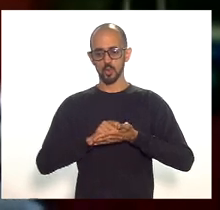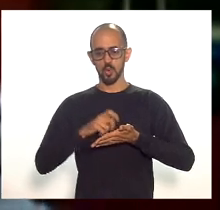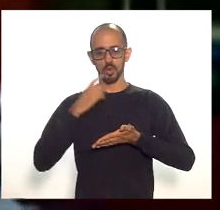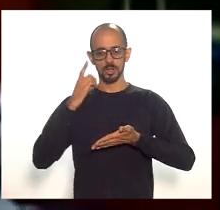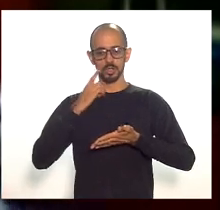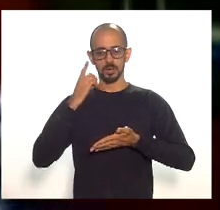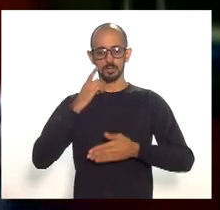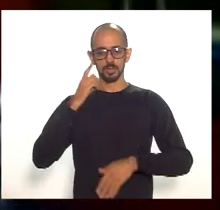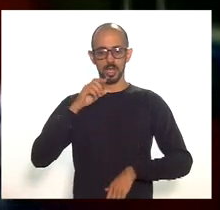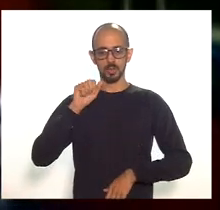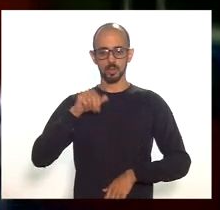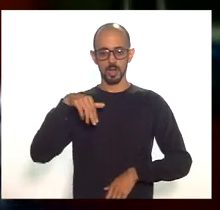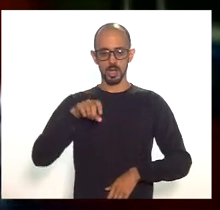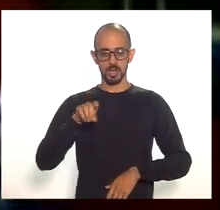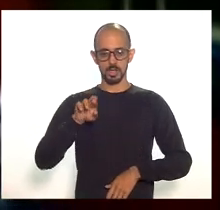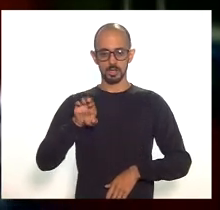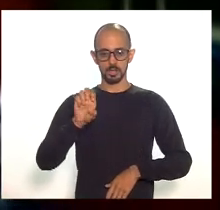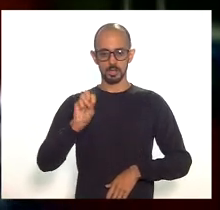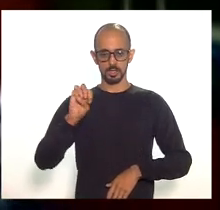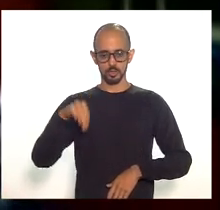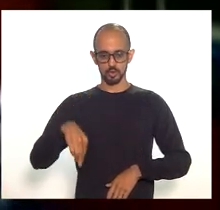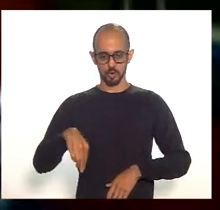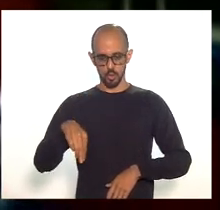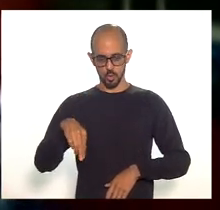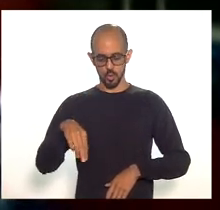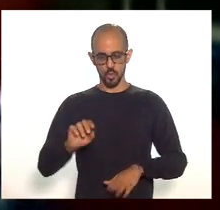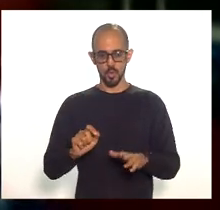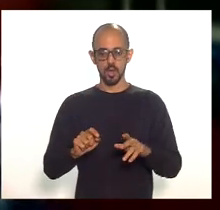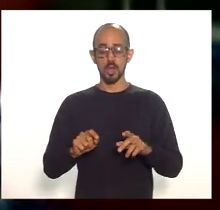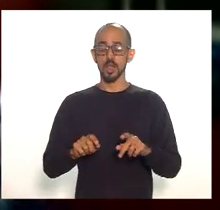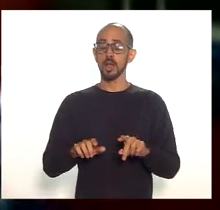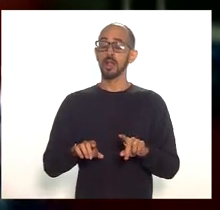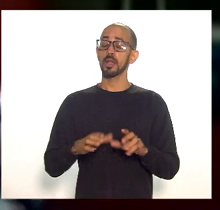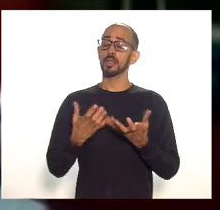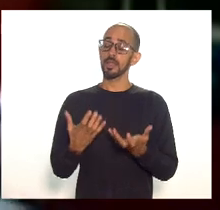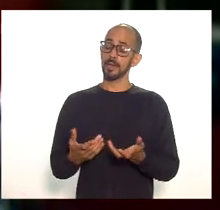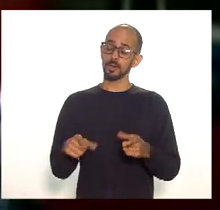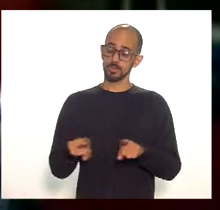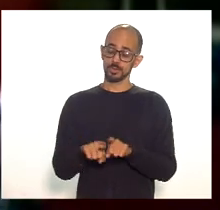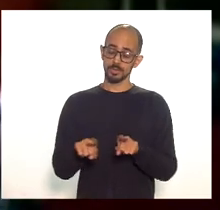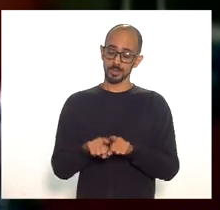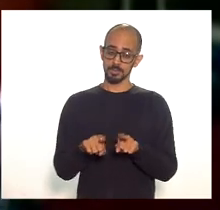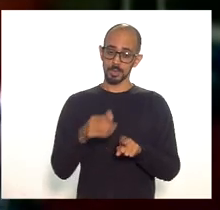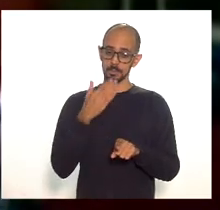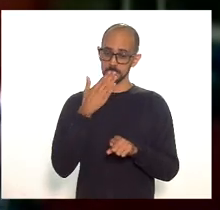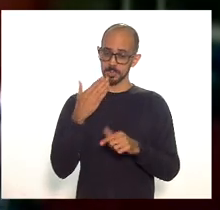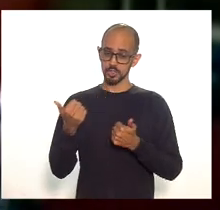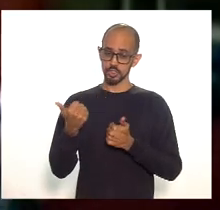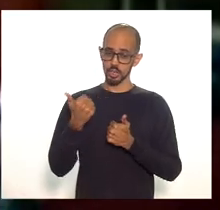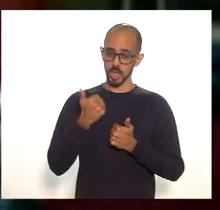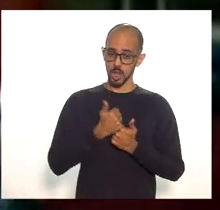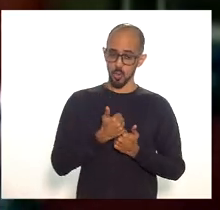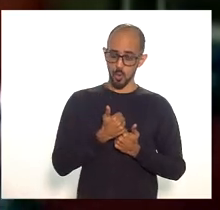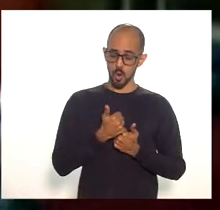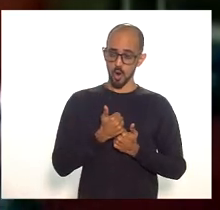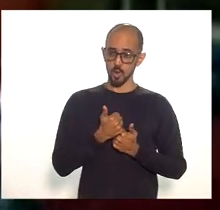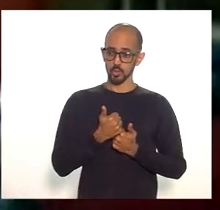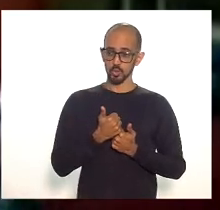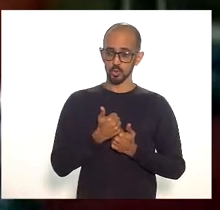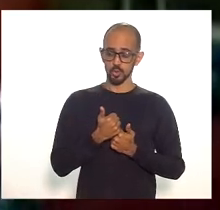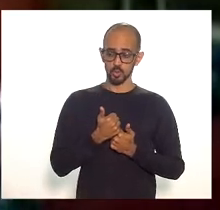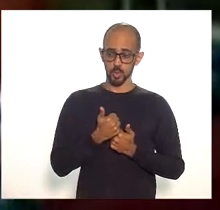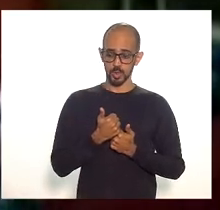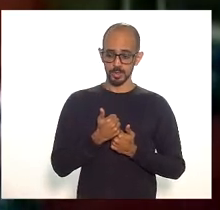deputado Anderson Moraes, por ter apresentado. Quero solicitar exatamente qual a autoria desde já nesse